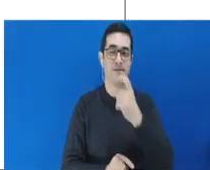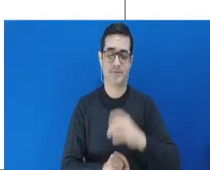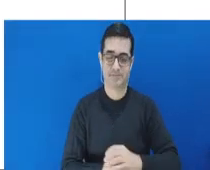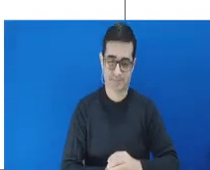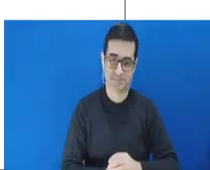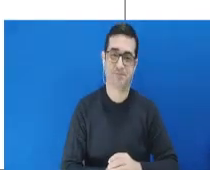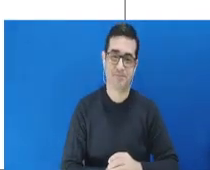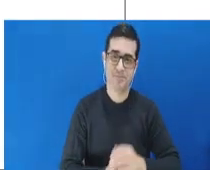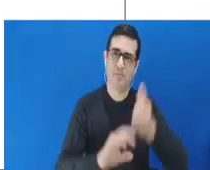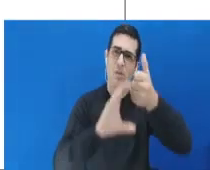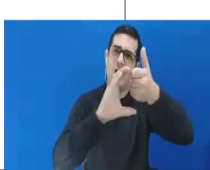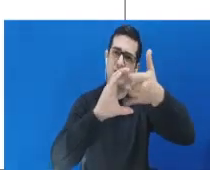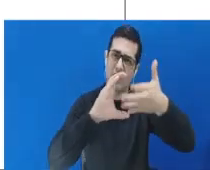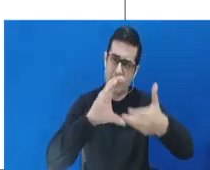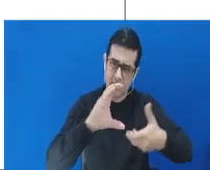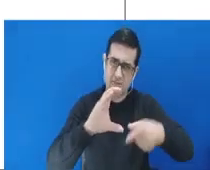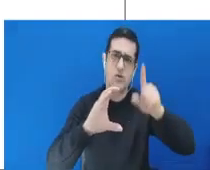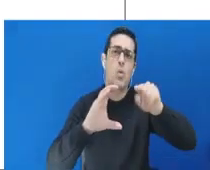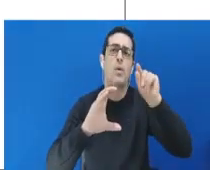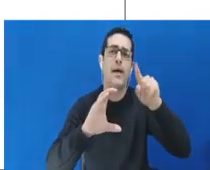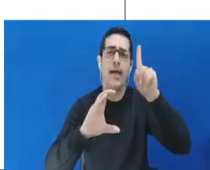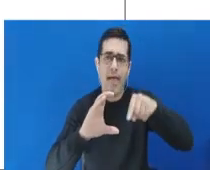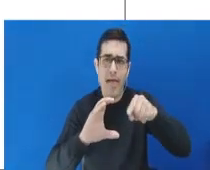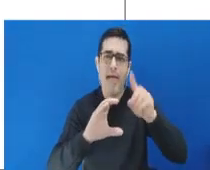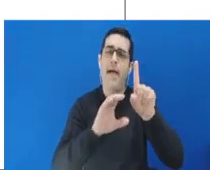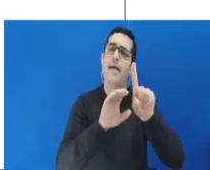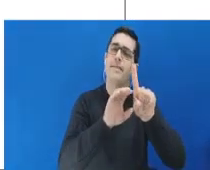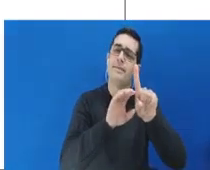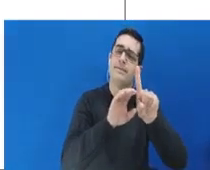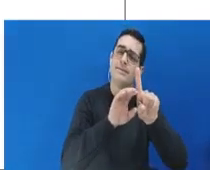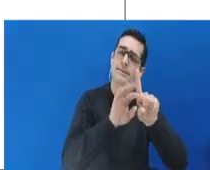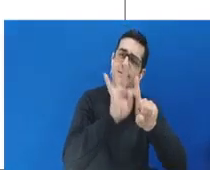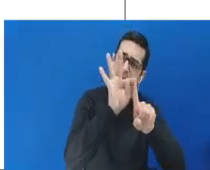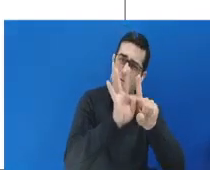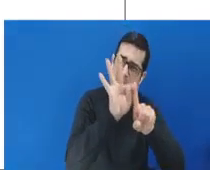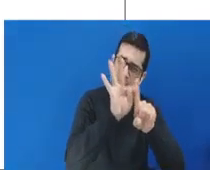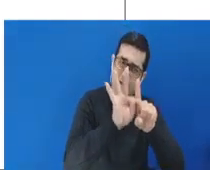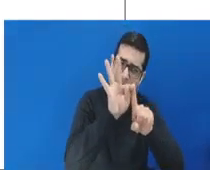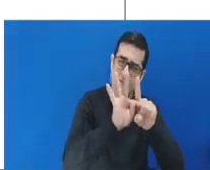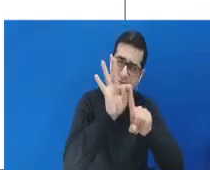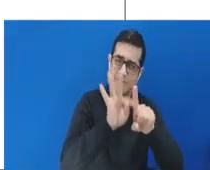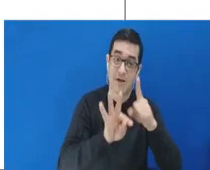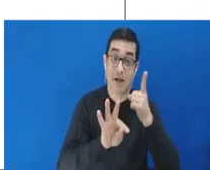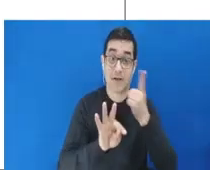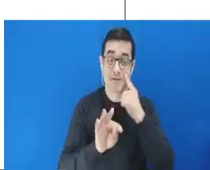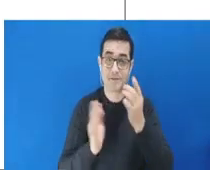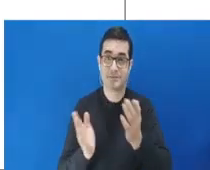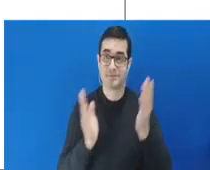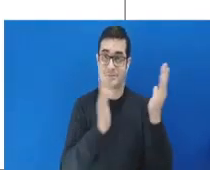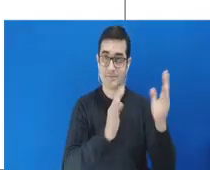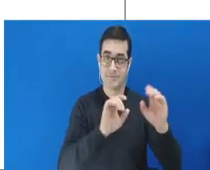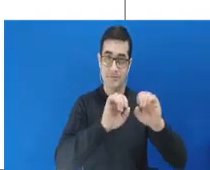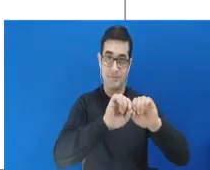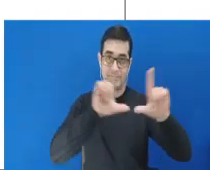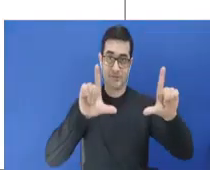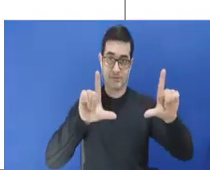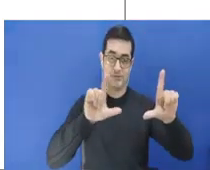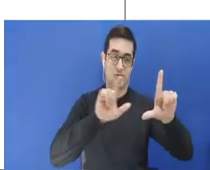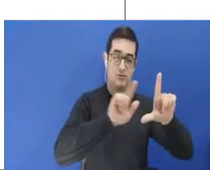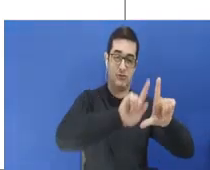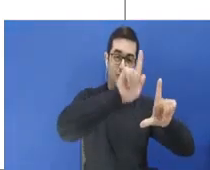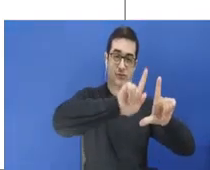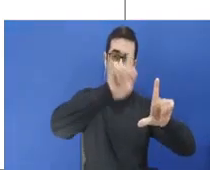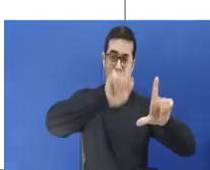relacionadas à temperatura. Então aqui tem um gráfico, né, da densidade de energia, que seria essa energia luminosa,